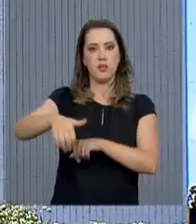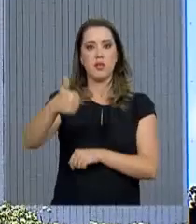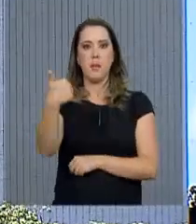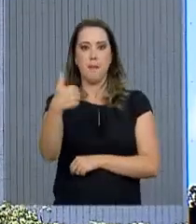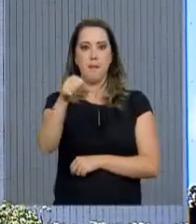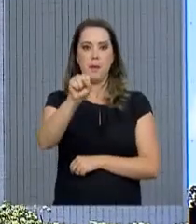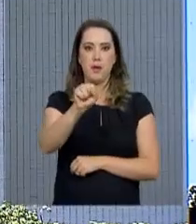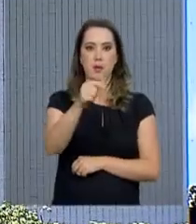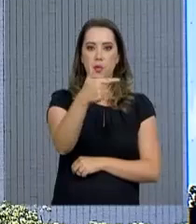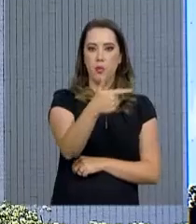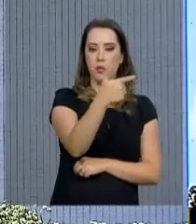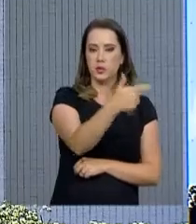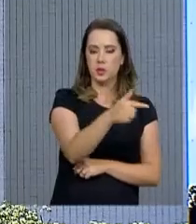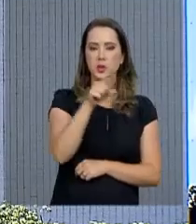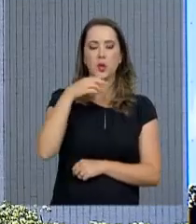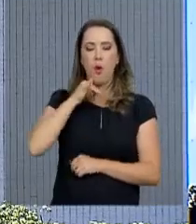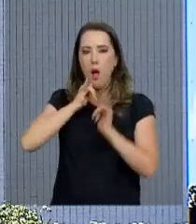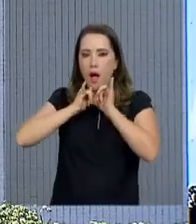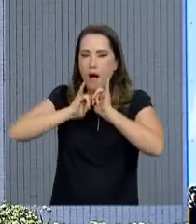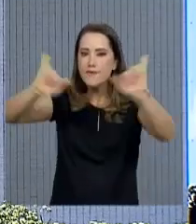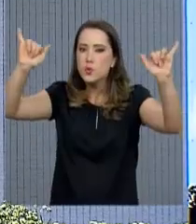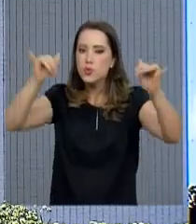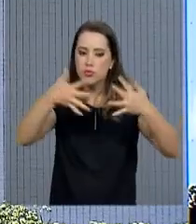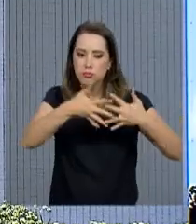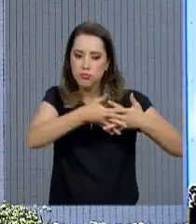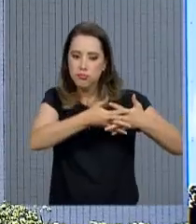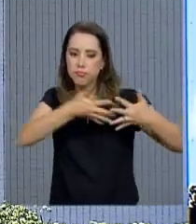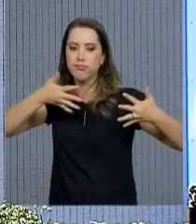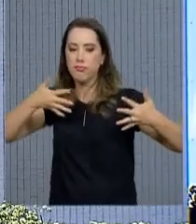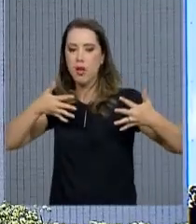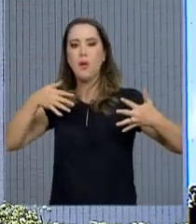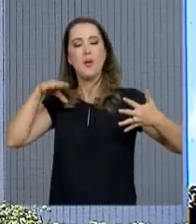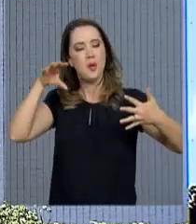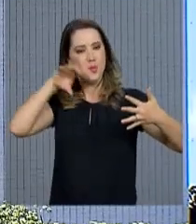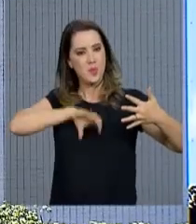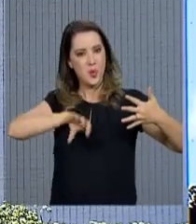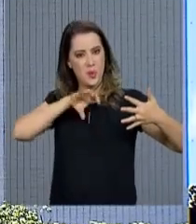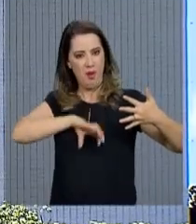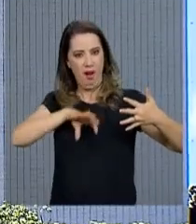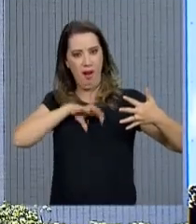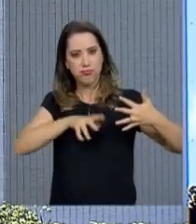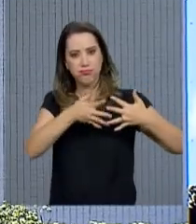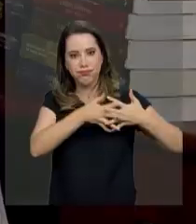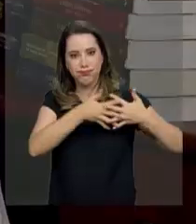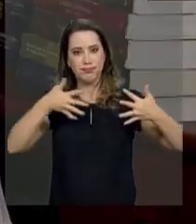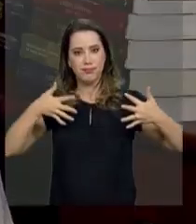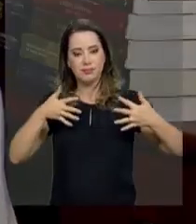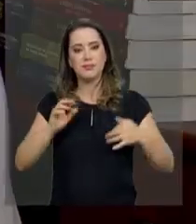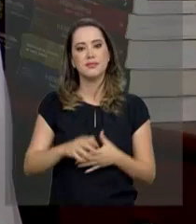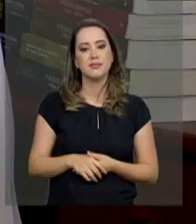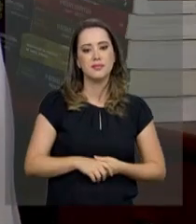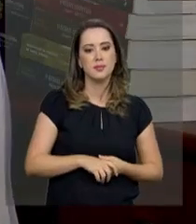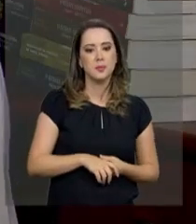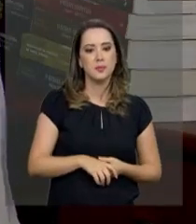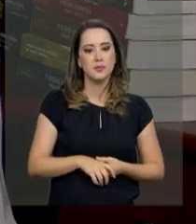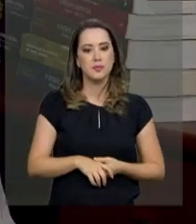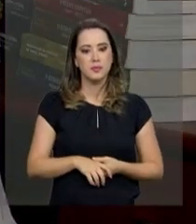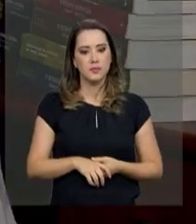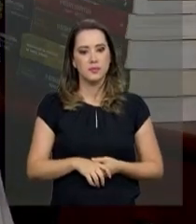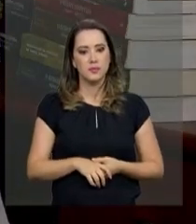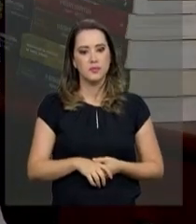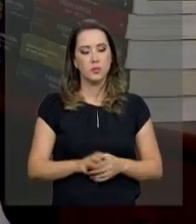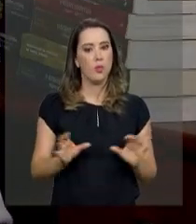7 de setembro de 1822, quando foi declarada a independência brasileira do Império Português. Ele estava com